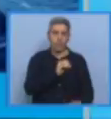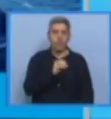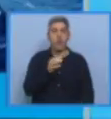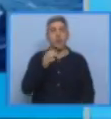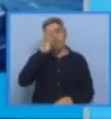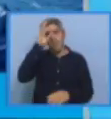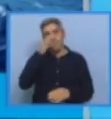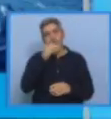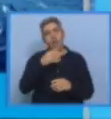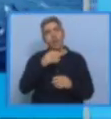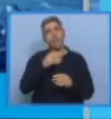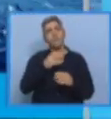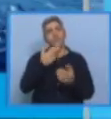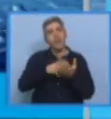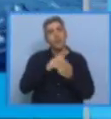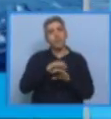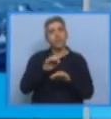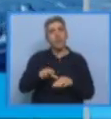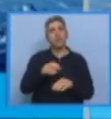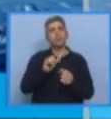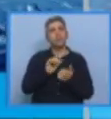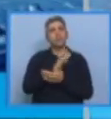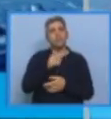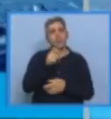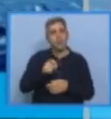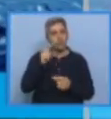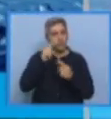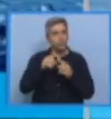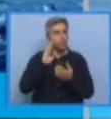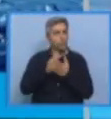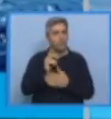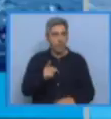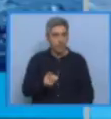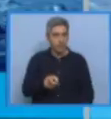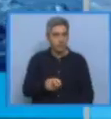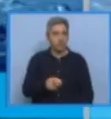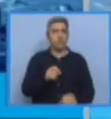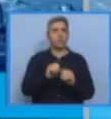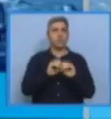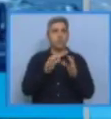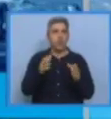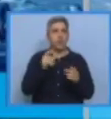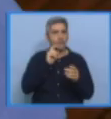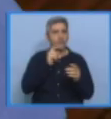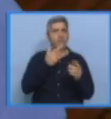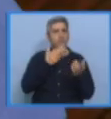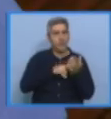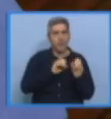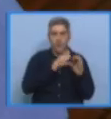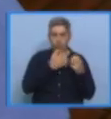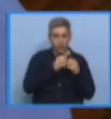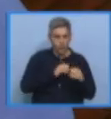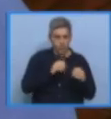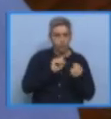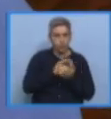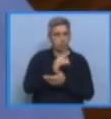fala depois no jornalismo de paz. E eu creio que é este o objetivo último, não é? Claro que é necessário defender a verdade, sem dúvida nenhuma, e o